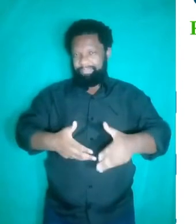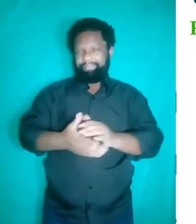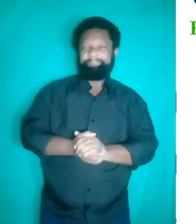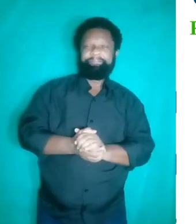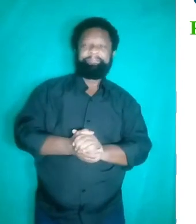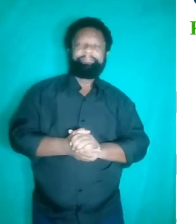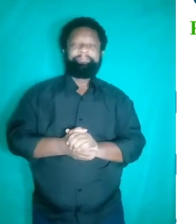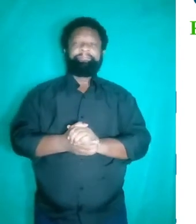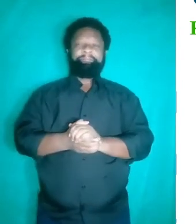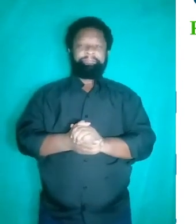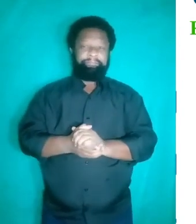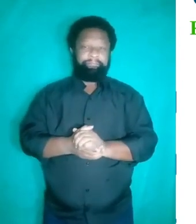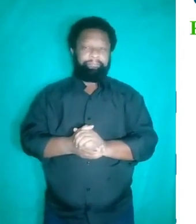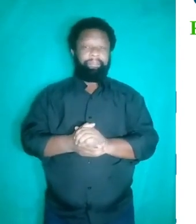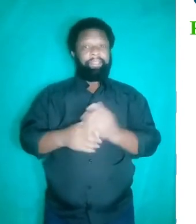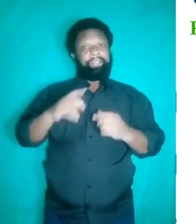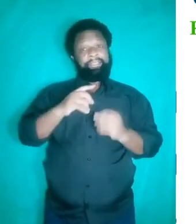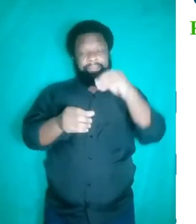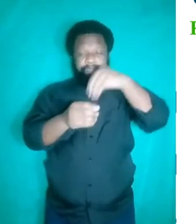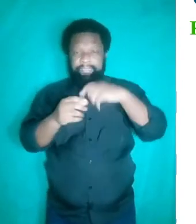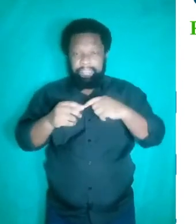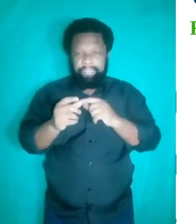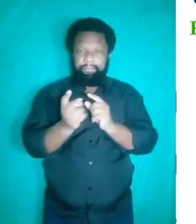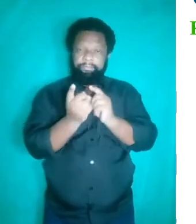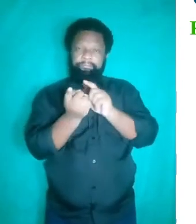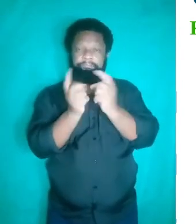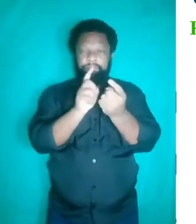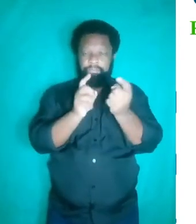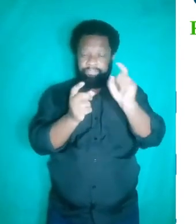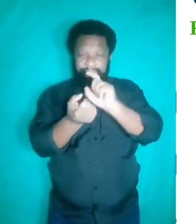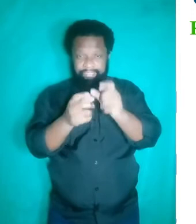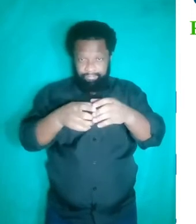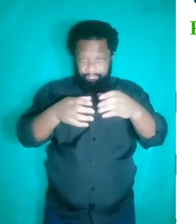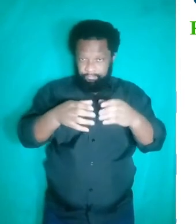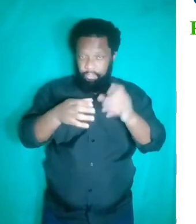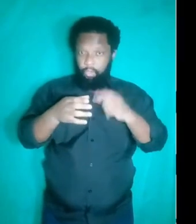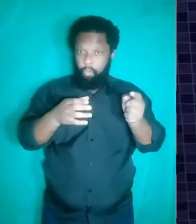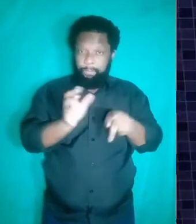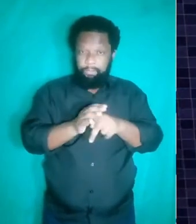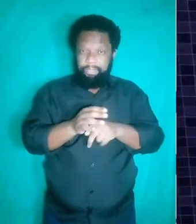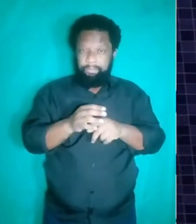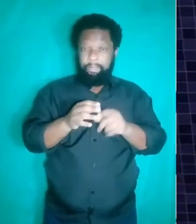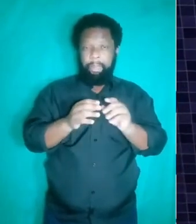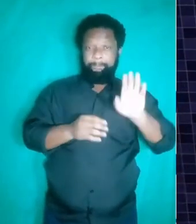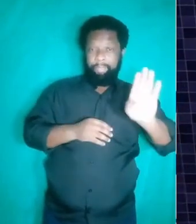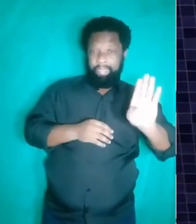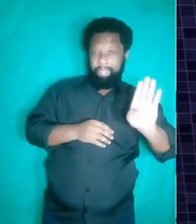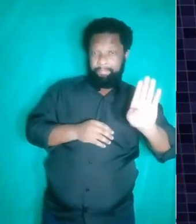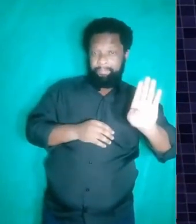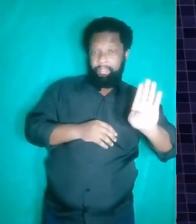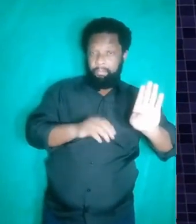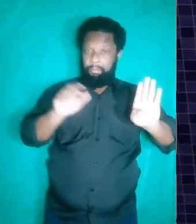vou explicar aquilo que eu conheço na teoria. A gente tem alguns conectores lá dentro, um que se liga a essa